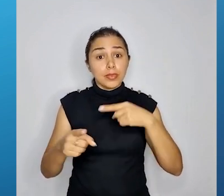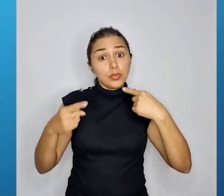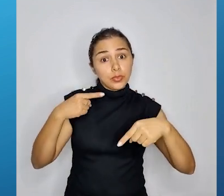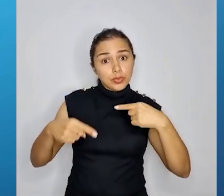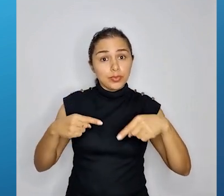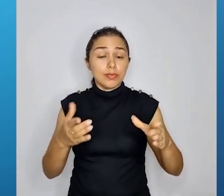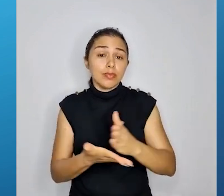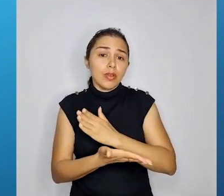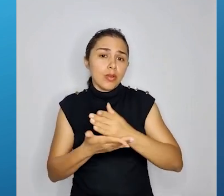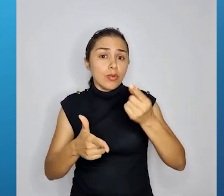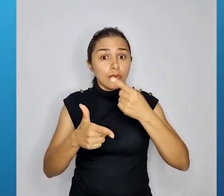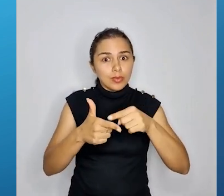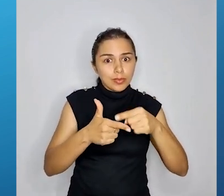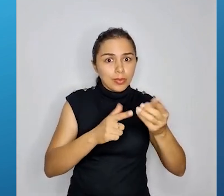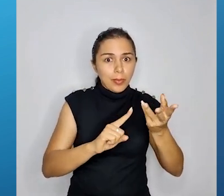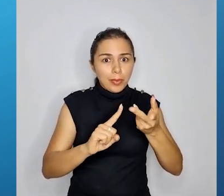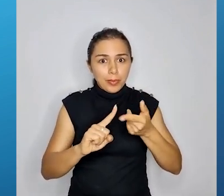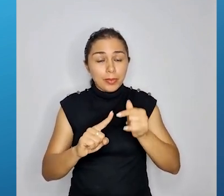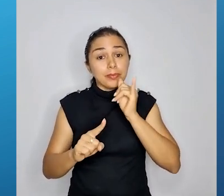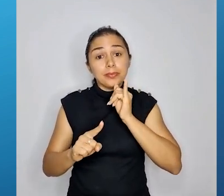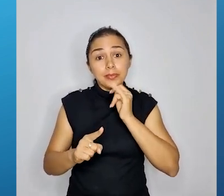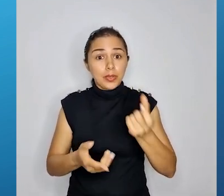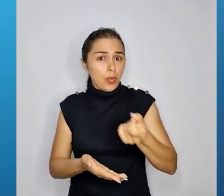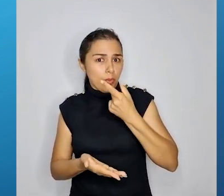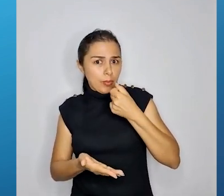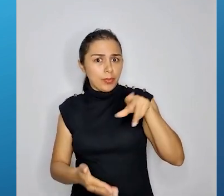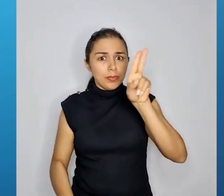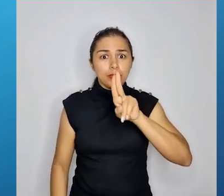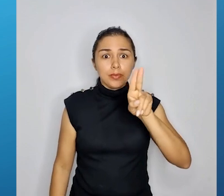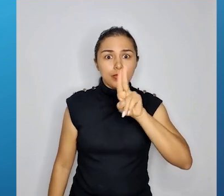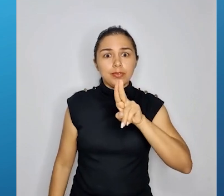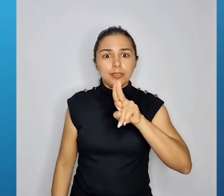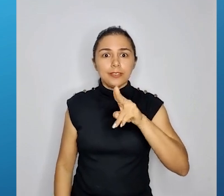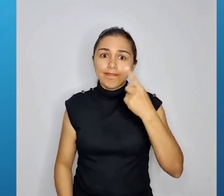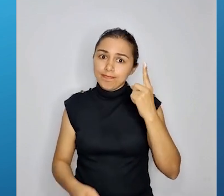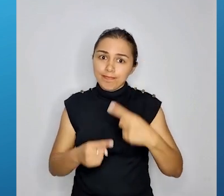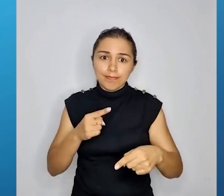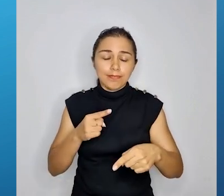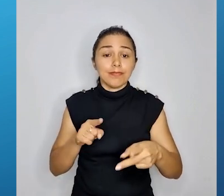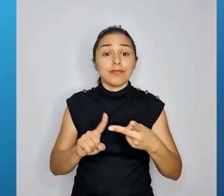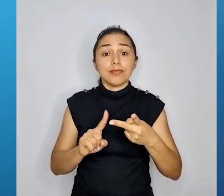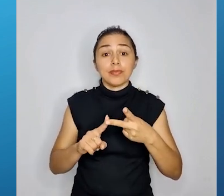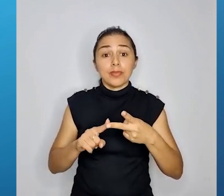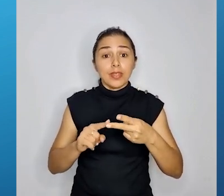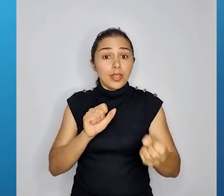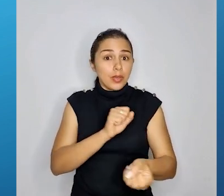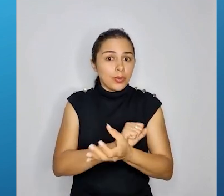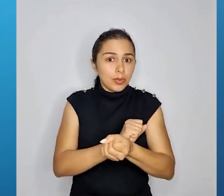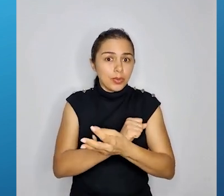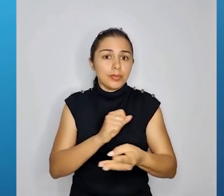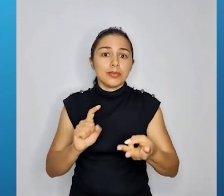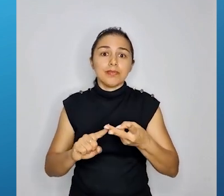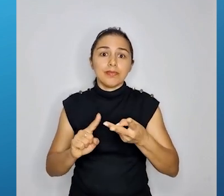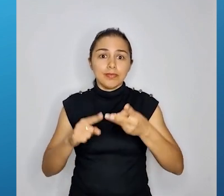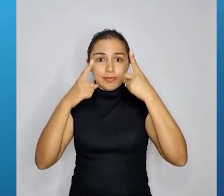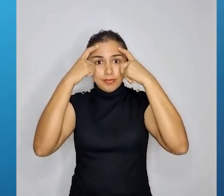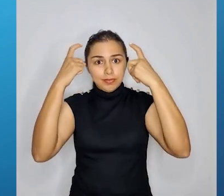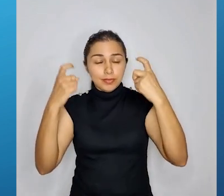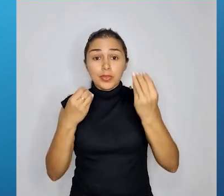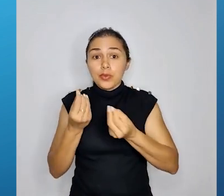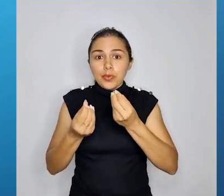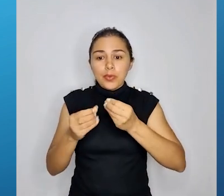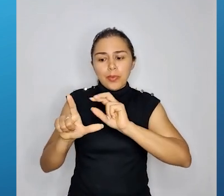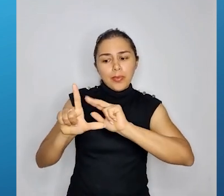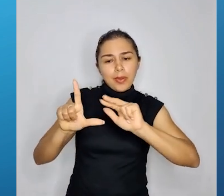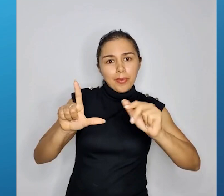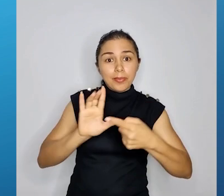delas e seus problemas a respeito do doping, da corrupção, da violência, né? E a forma com que a mídia